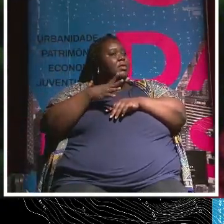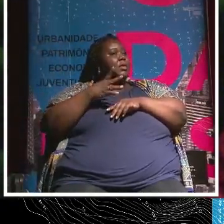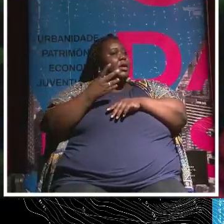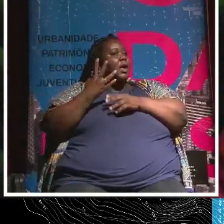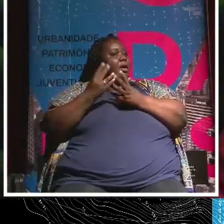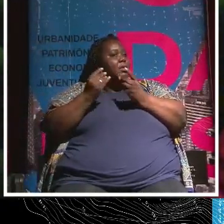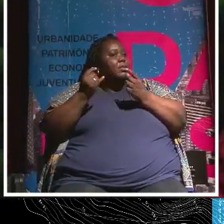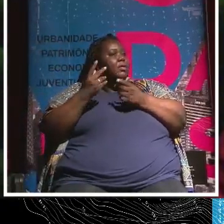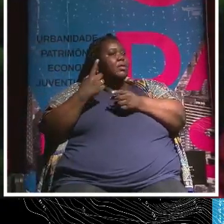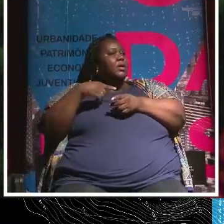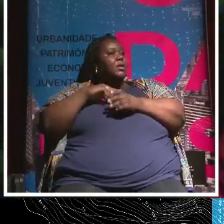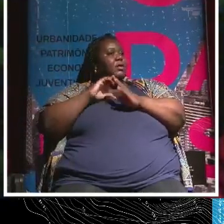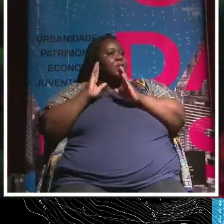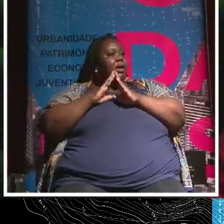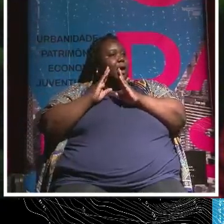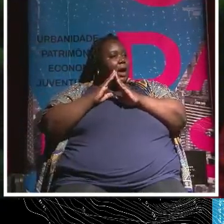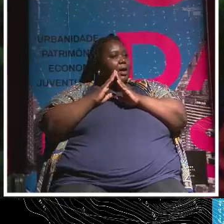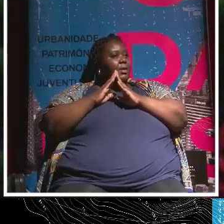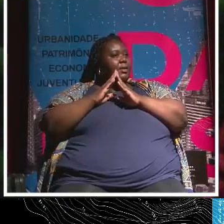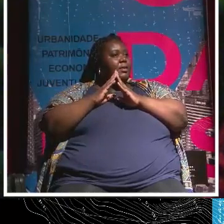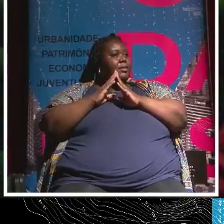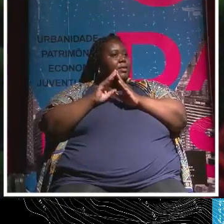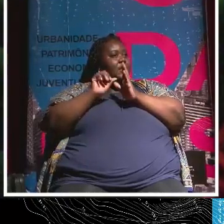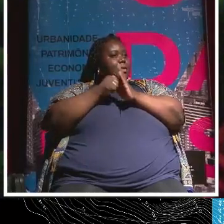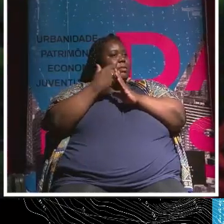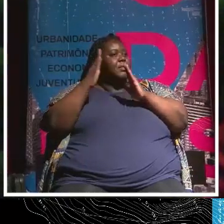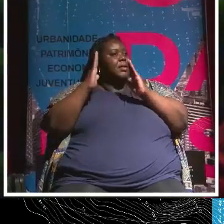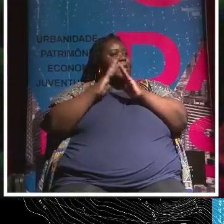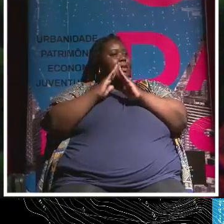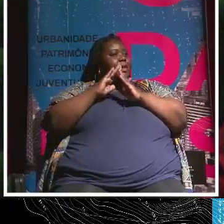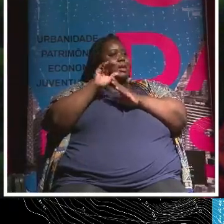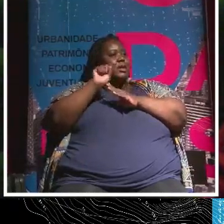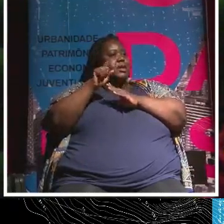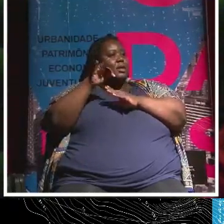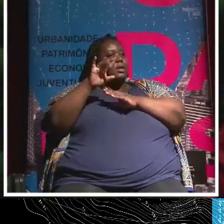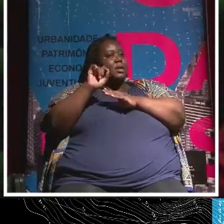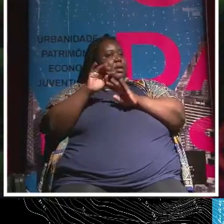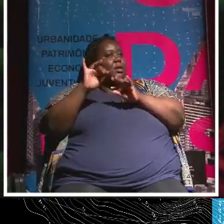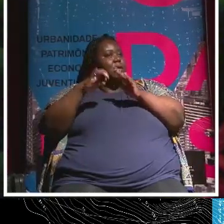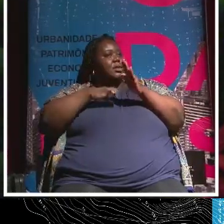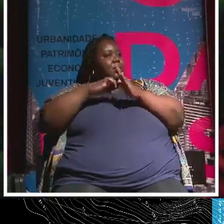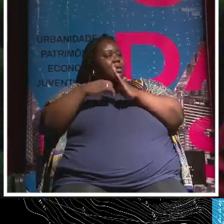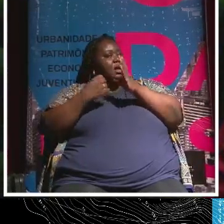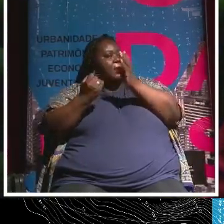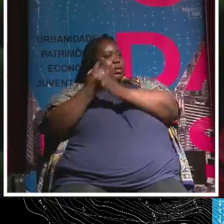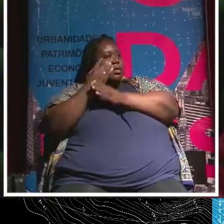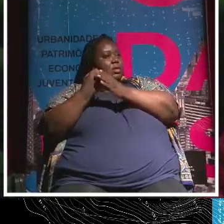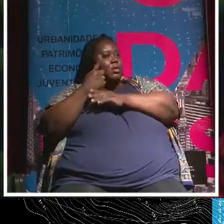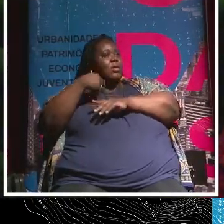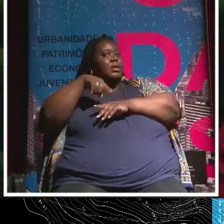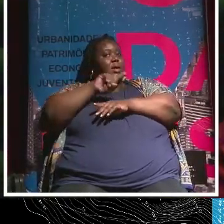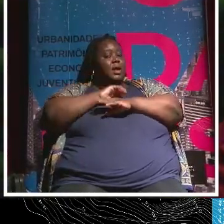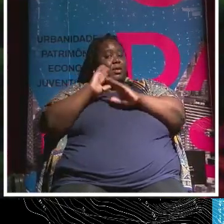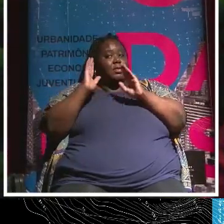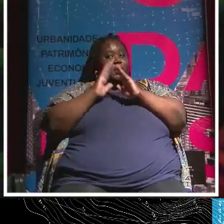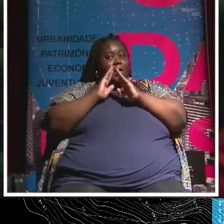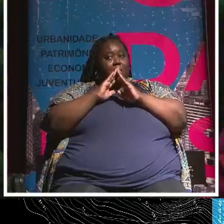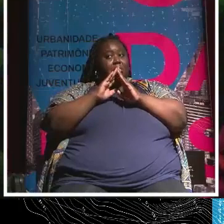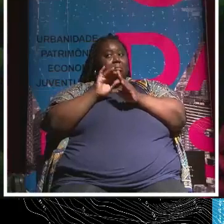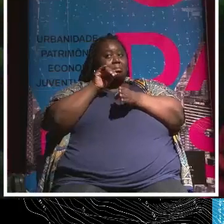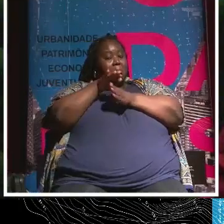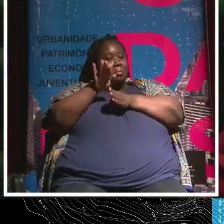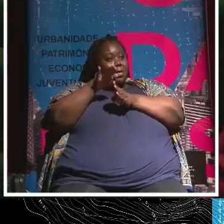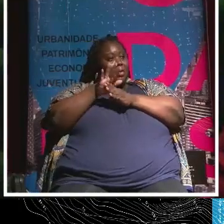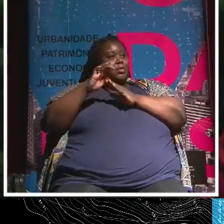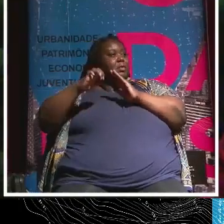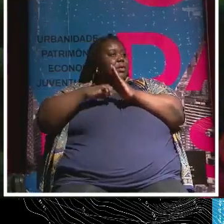rico graças à nossa casa. A primeira casa do bairro Santo André, quase todas as empresas que surgiram da nossa consultoria